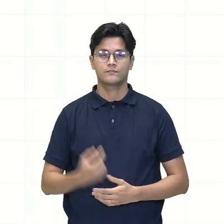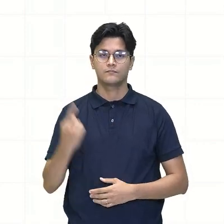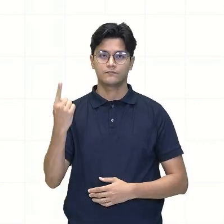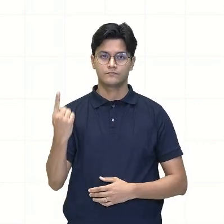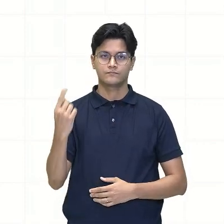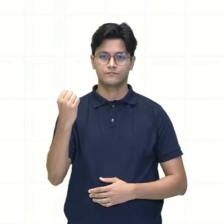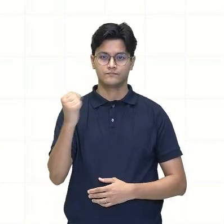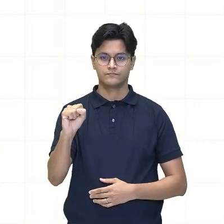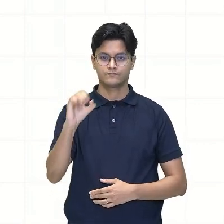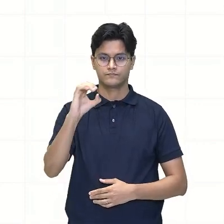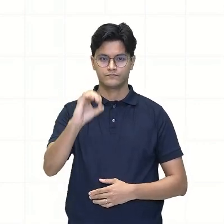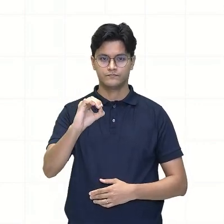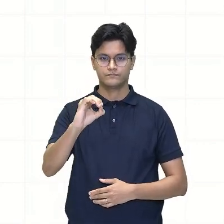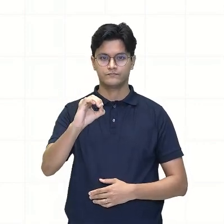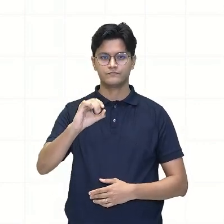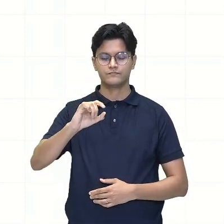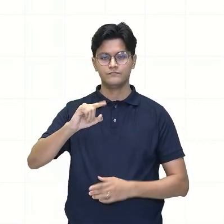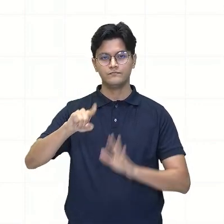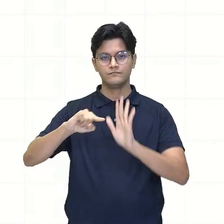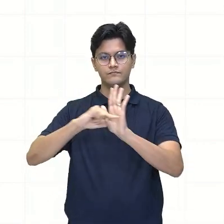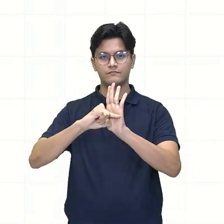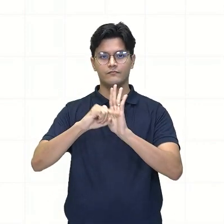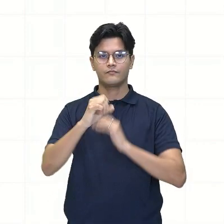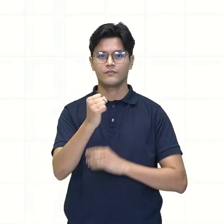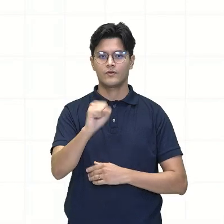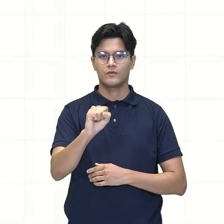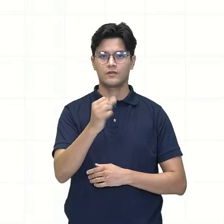180 menos